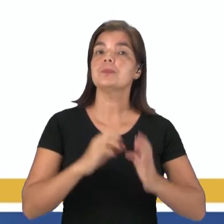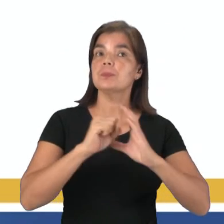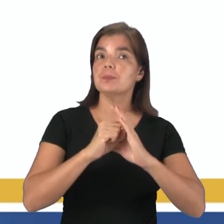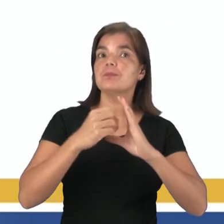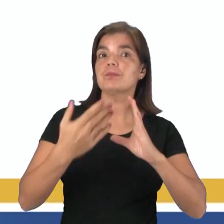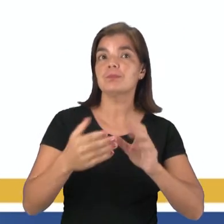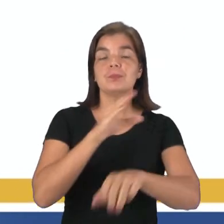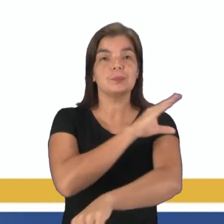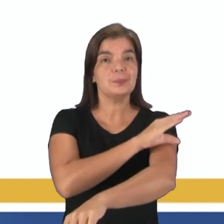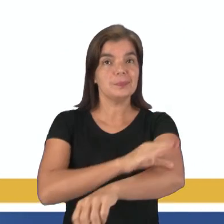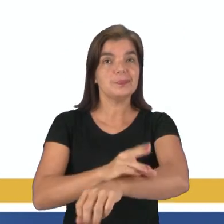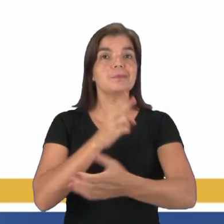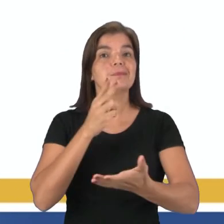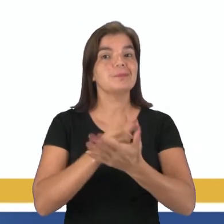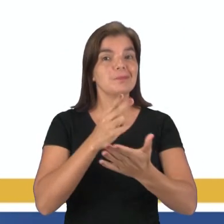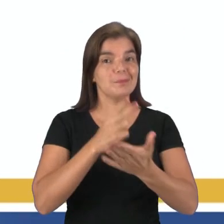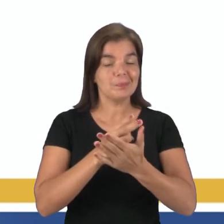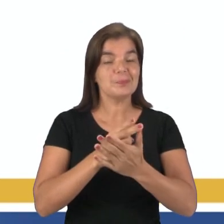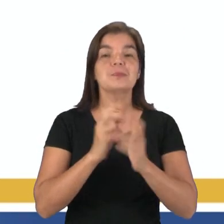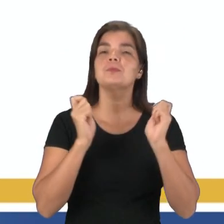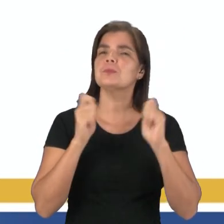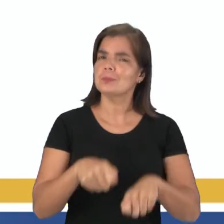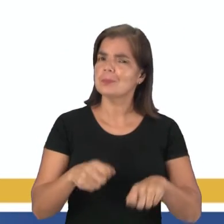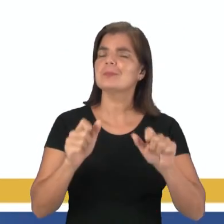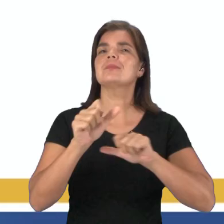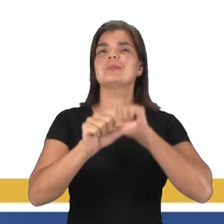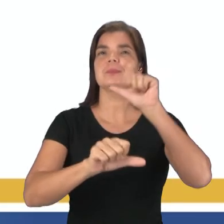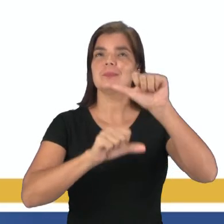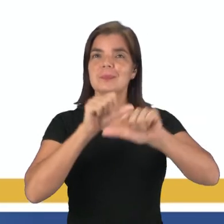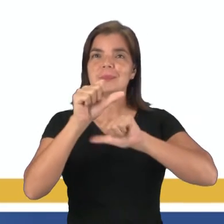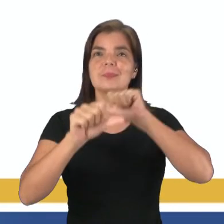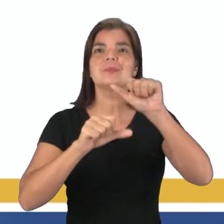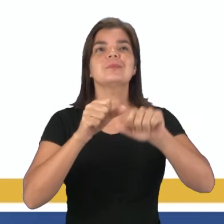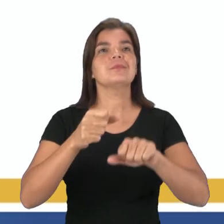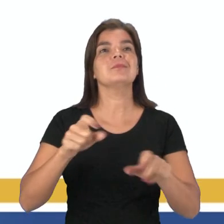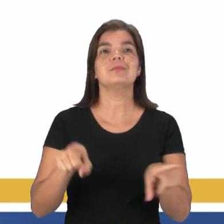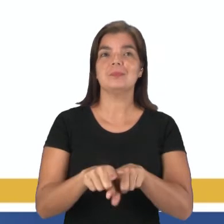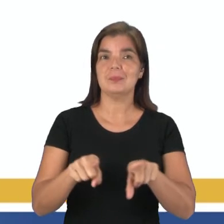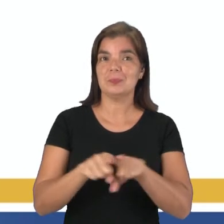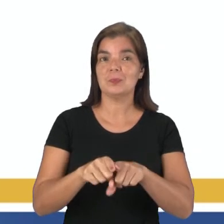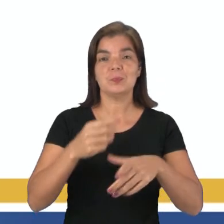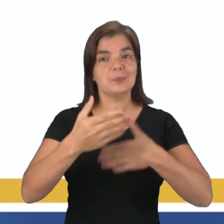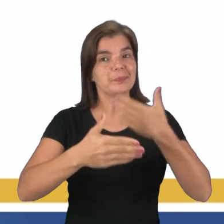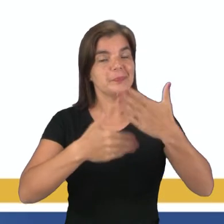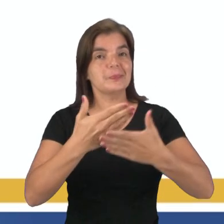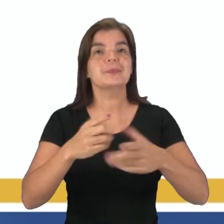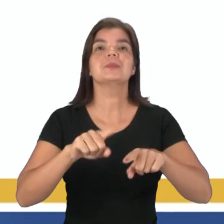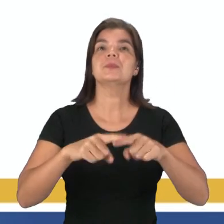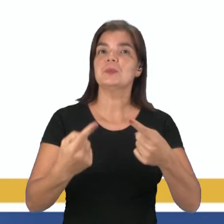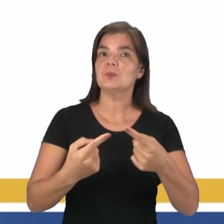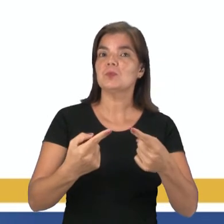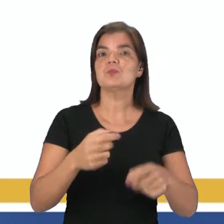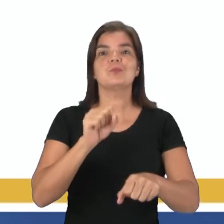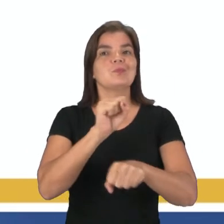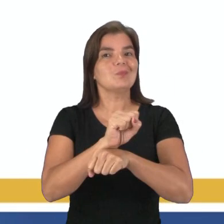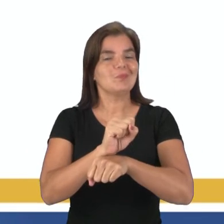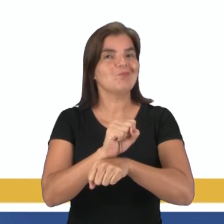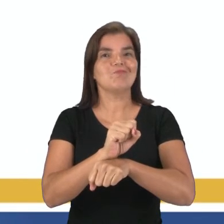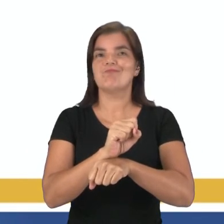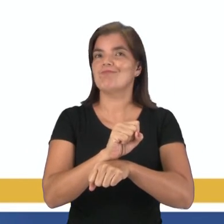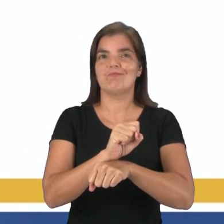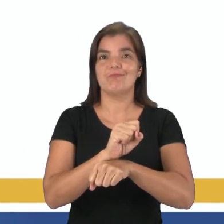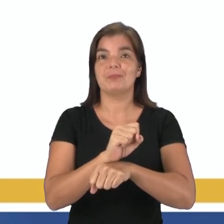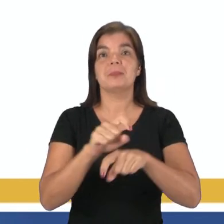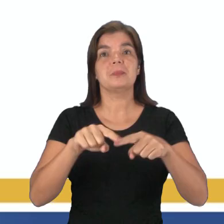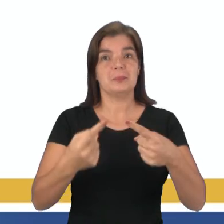certo? Uma característica da cultura é seu aspecto dinâmico, por isso é mais pertinente pensá-la como um